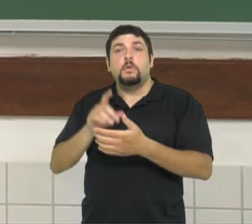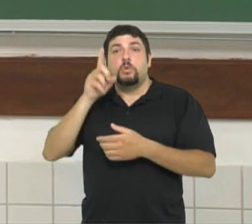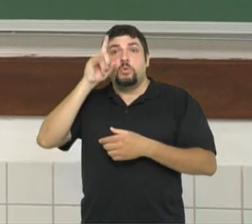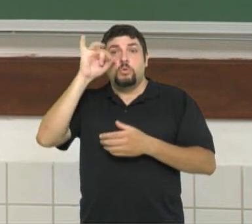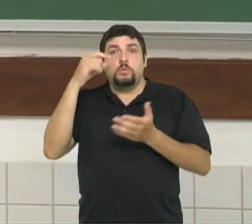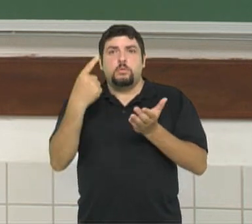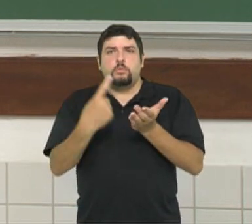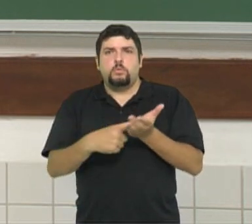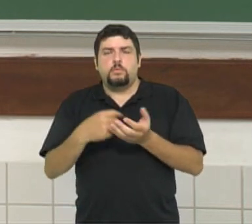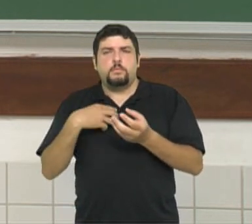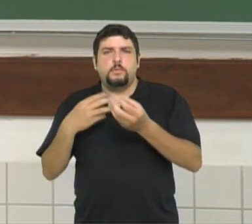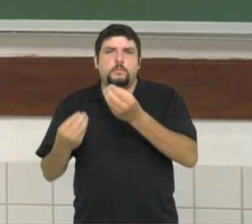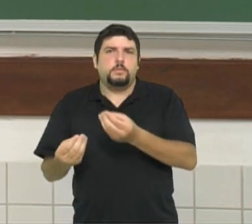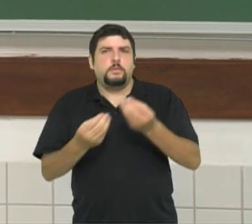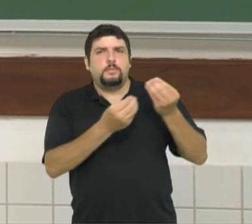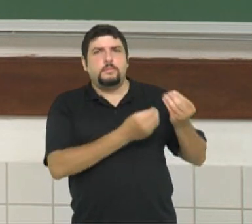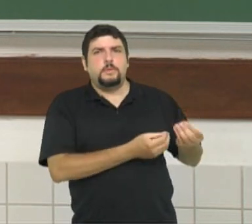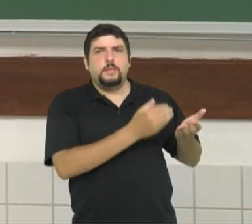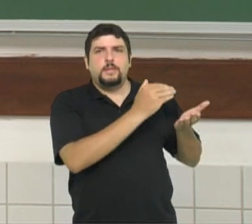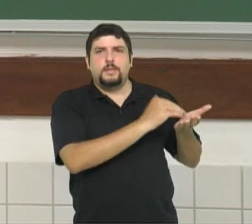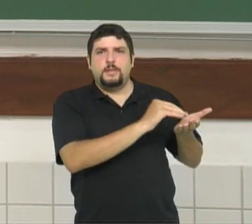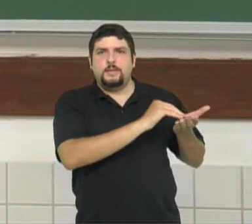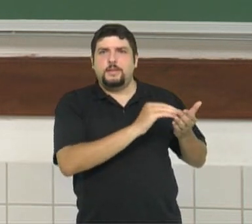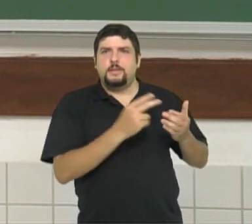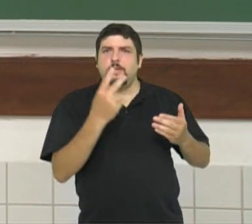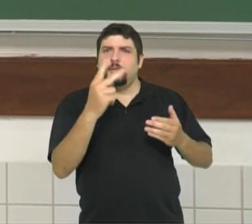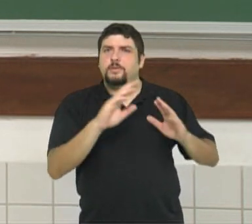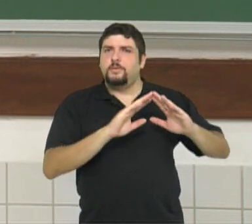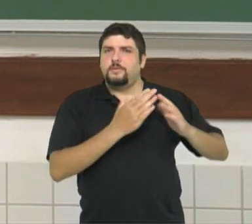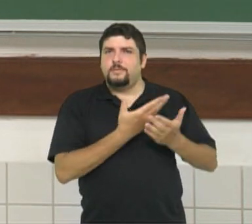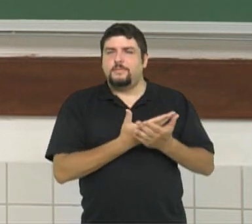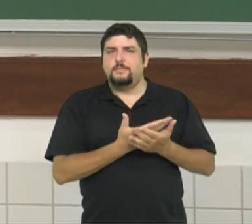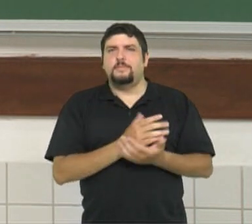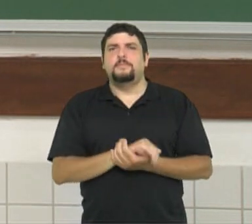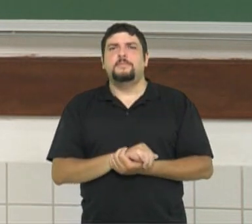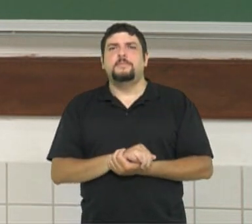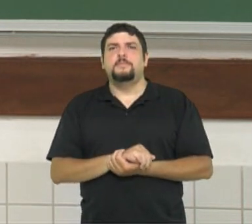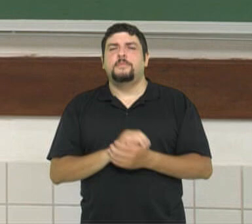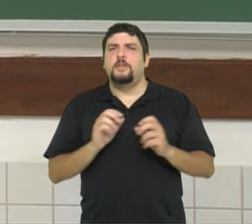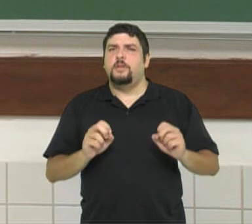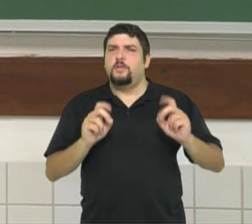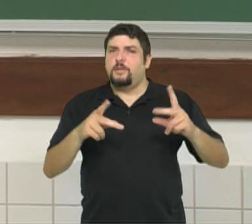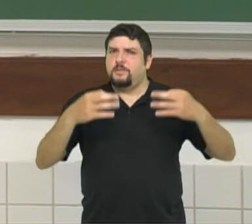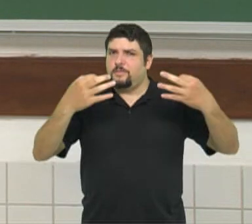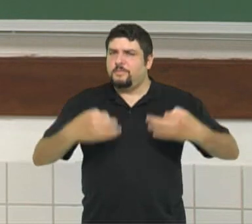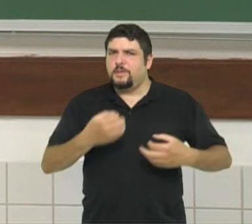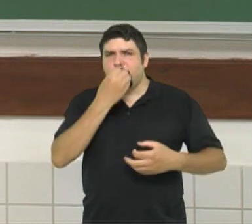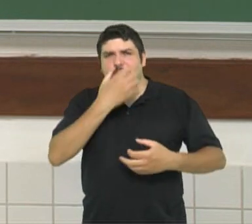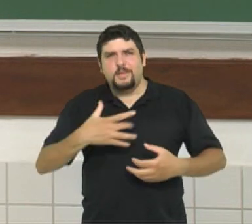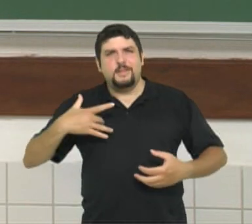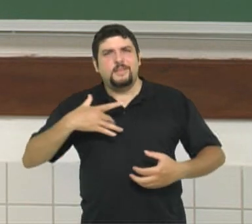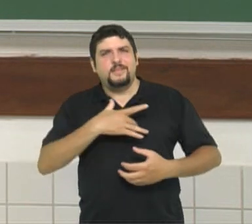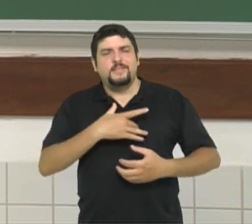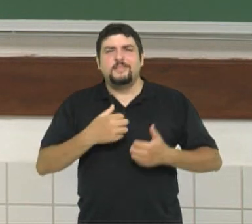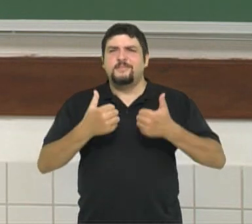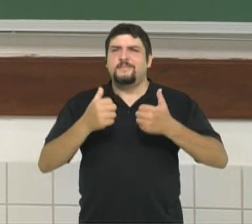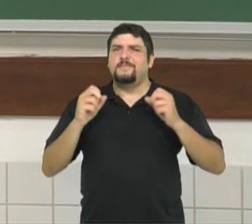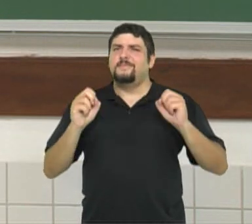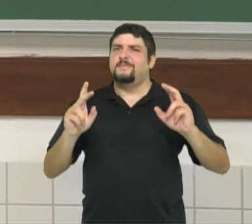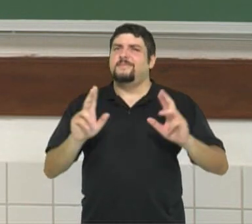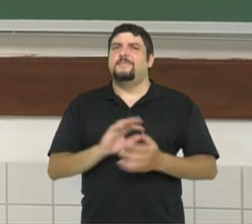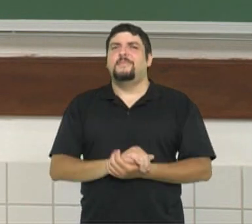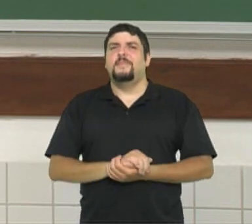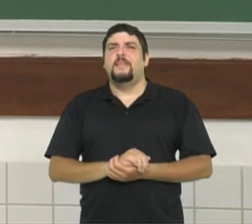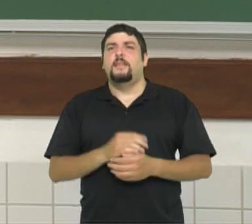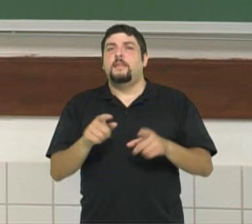combinado, entregue-as na secretaria da sua escola. Tudo certinho? Tudo ok? Vocês estão bem, com saúde? Espero que sim.